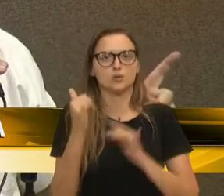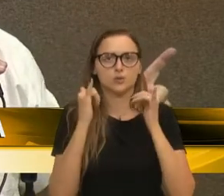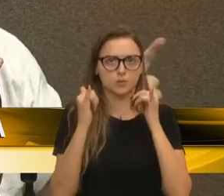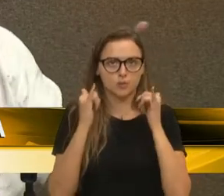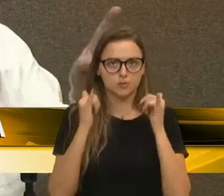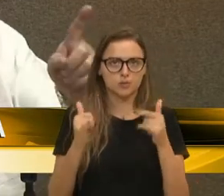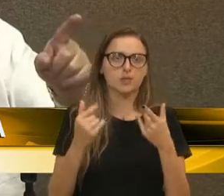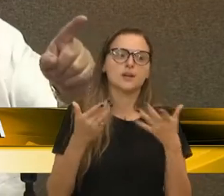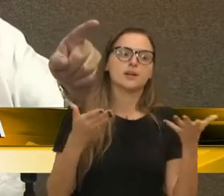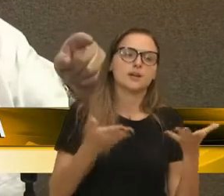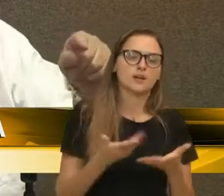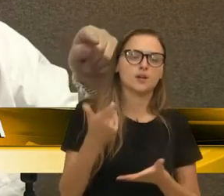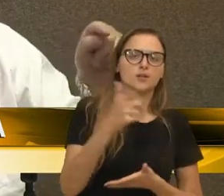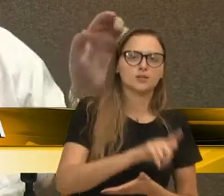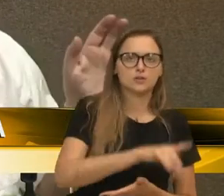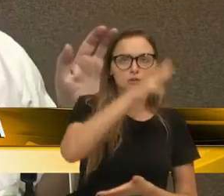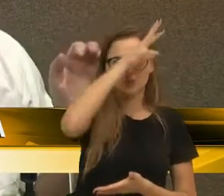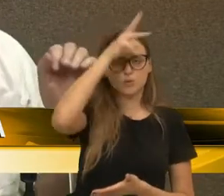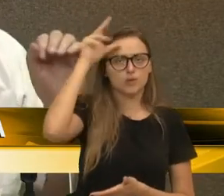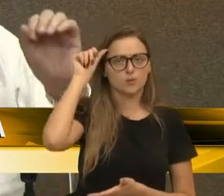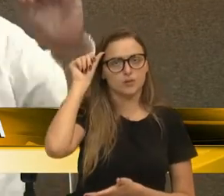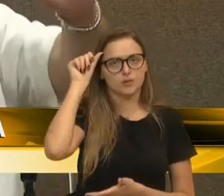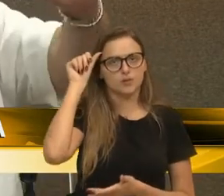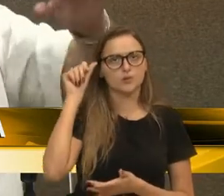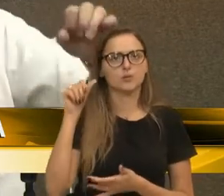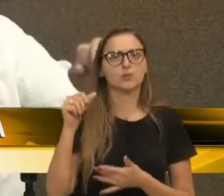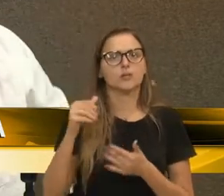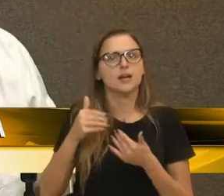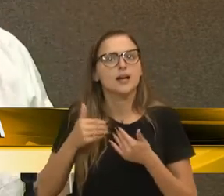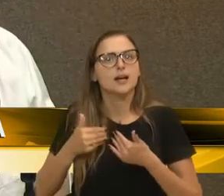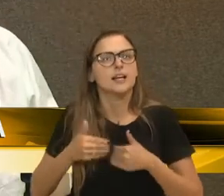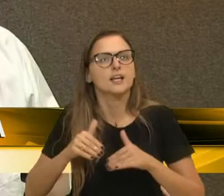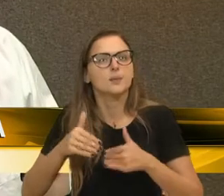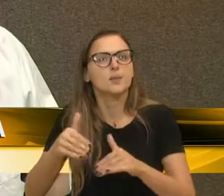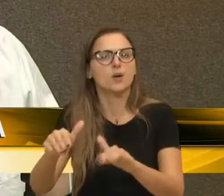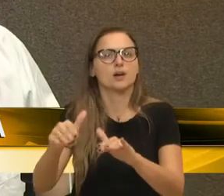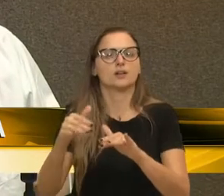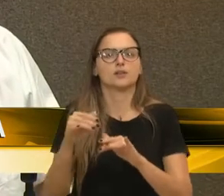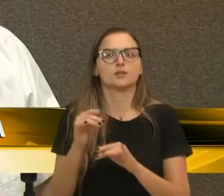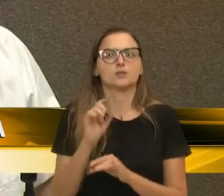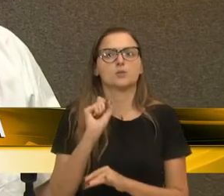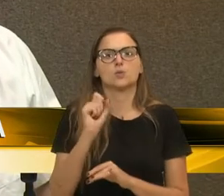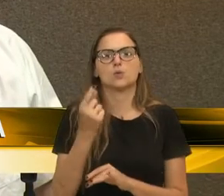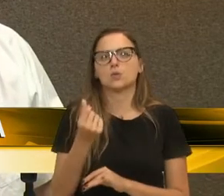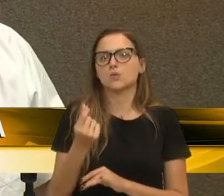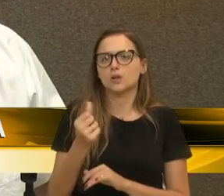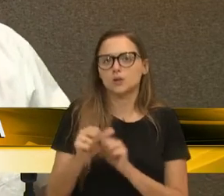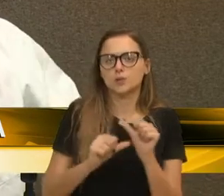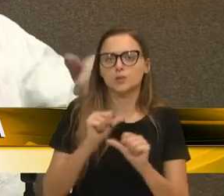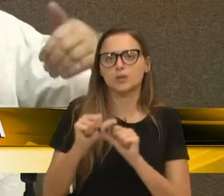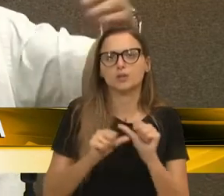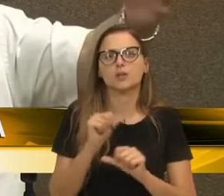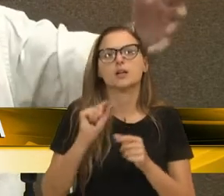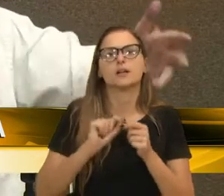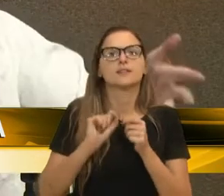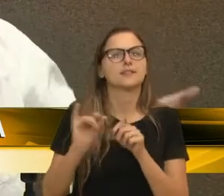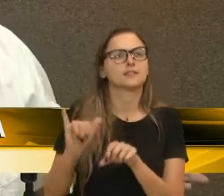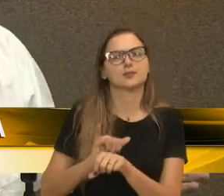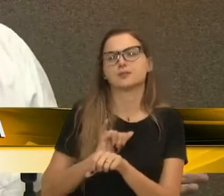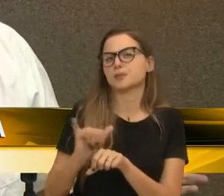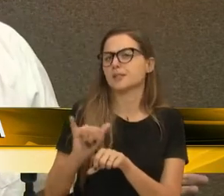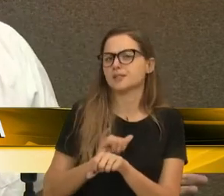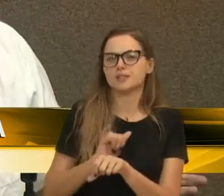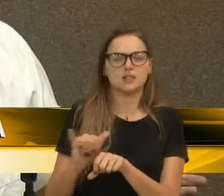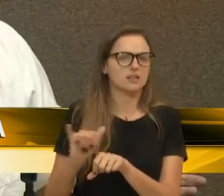aí mais uma vez o Executivo agora empurrando com a barriga, né, a definição da tarifa, né, fazendo um jogo